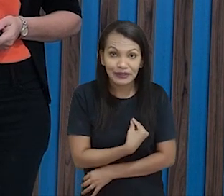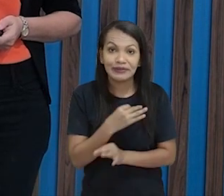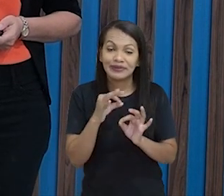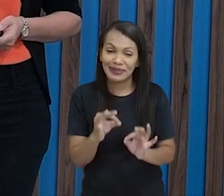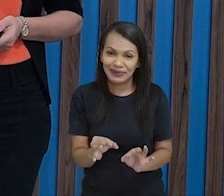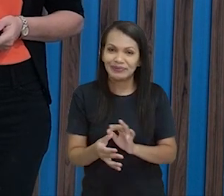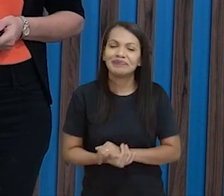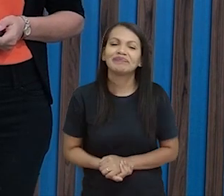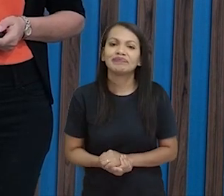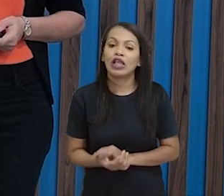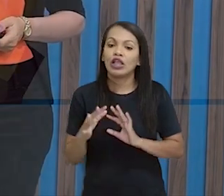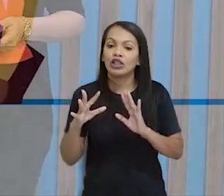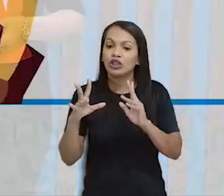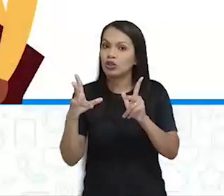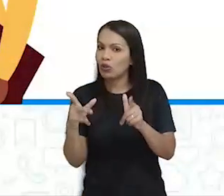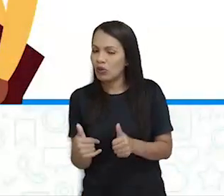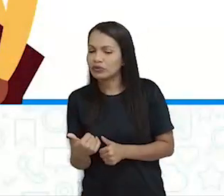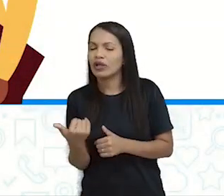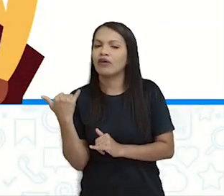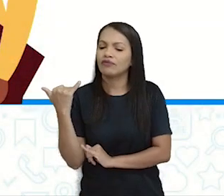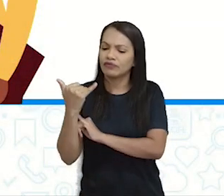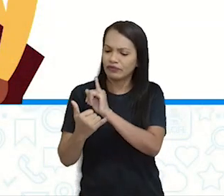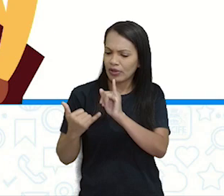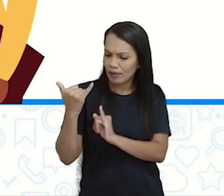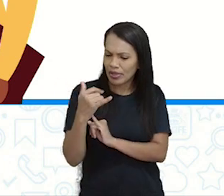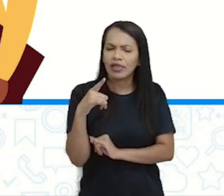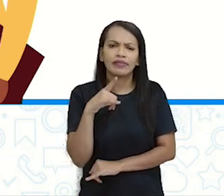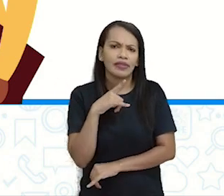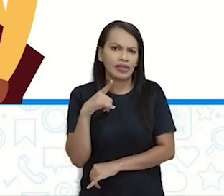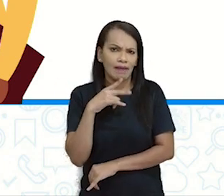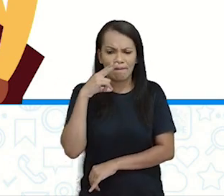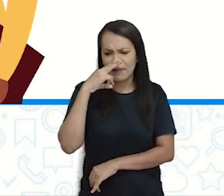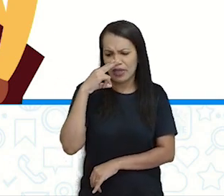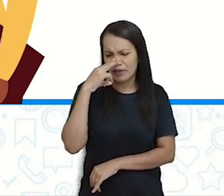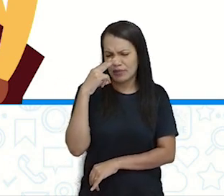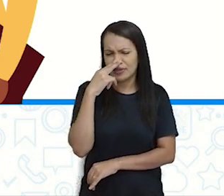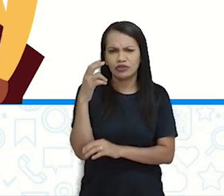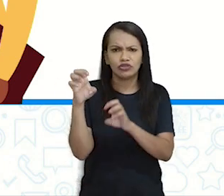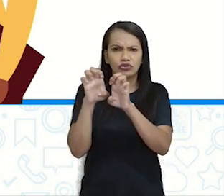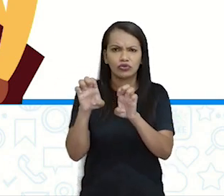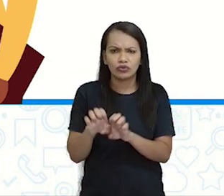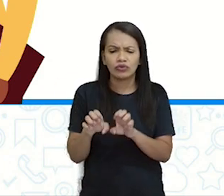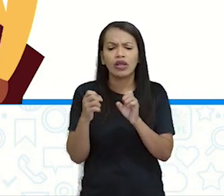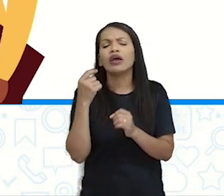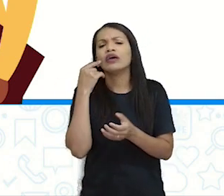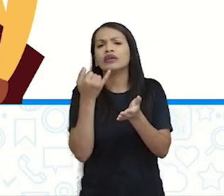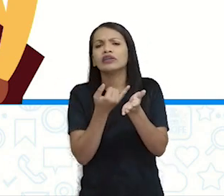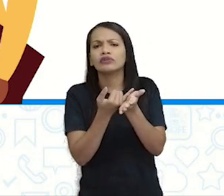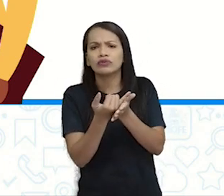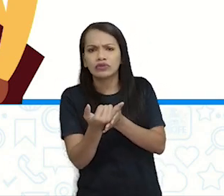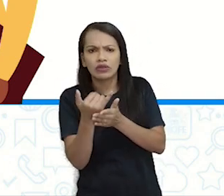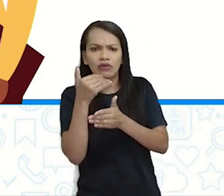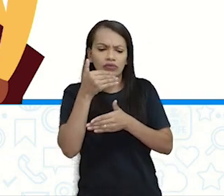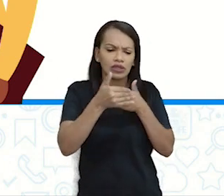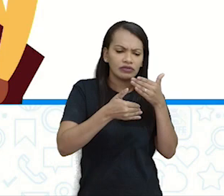certo? Toda fábula tem a mesma estrutura de um conto. Introdução, desenvolvimento, clímax e conclusão. O